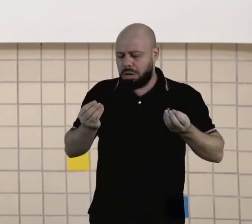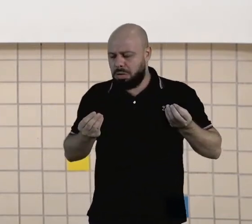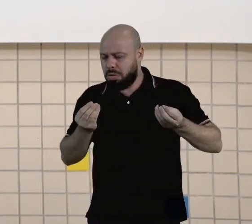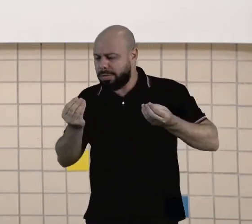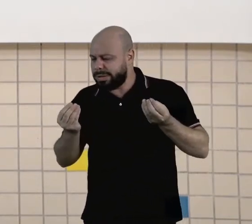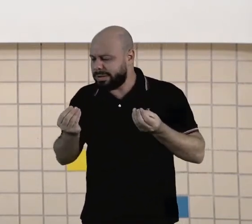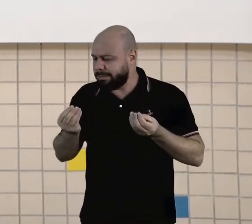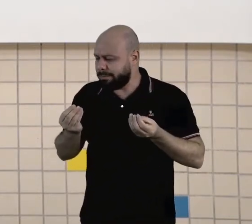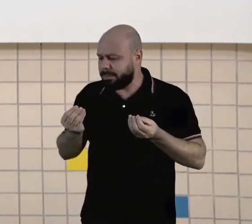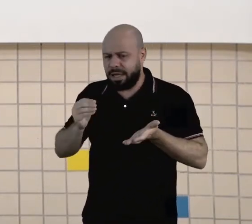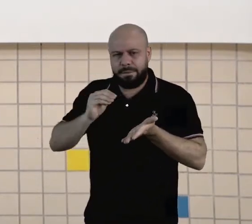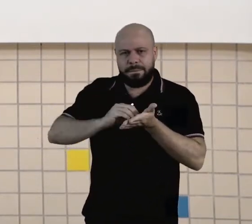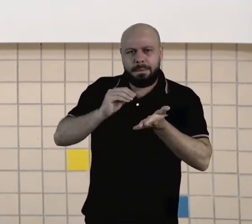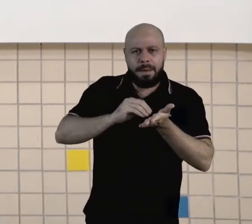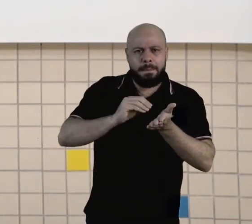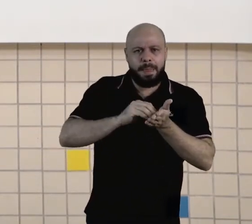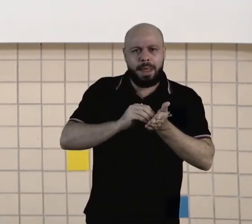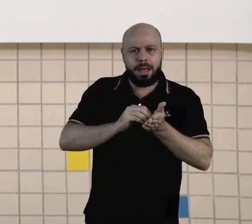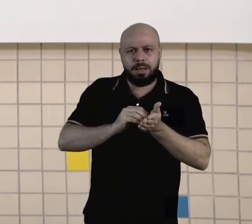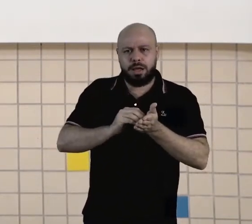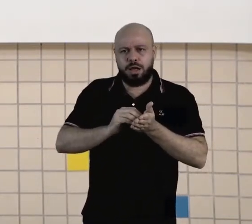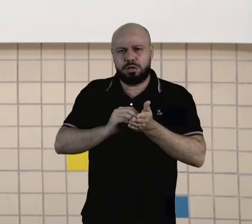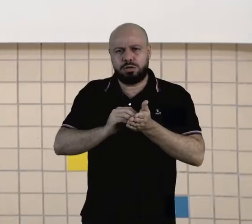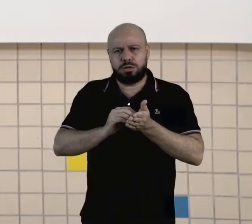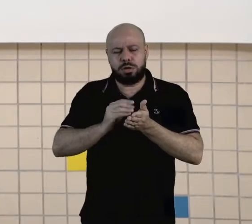nenhum tipo de direcionamento,